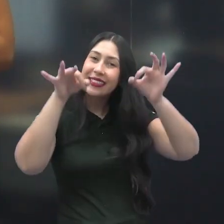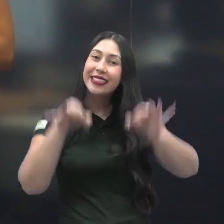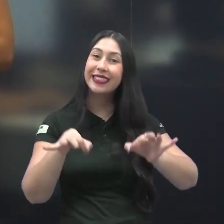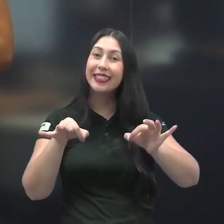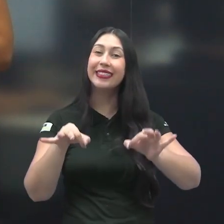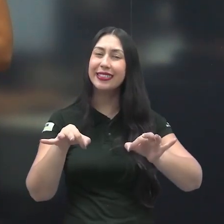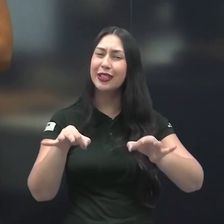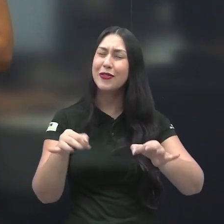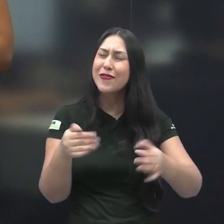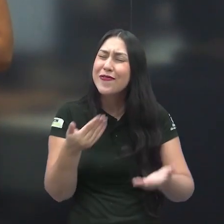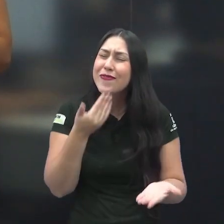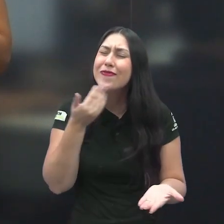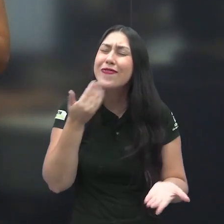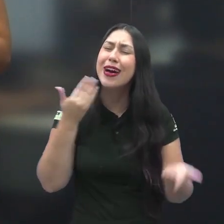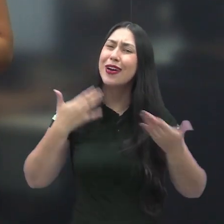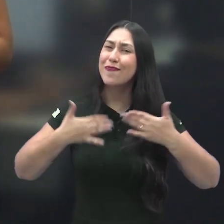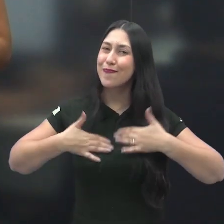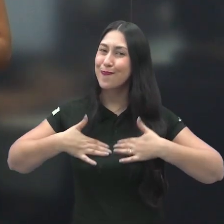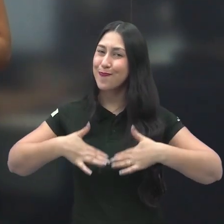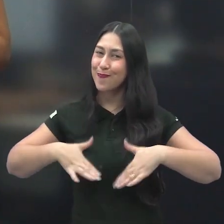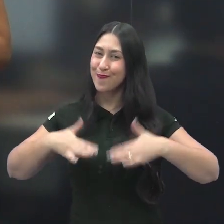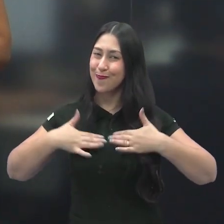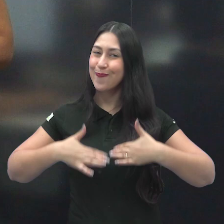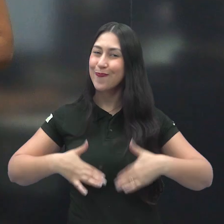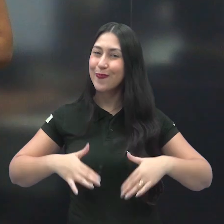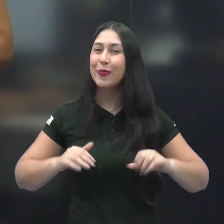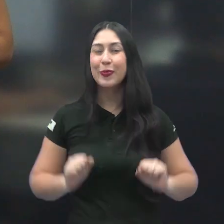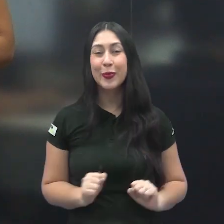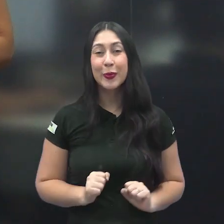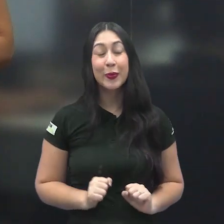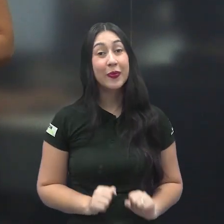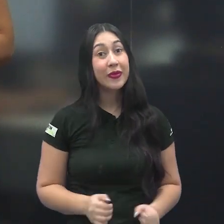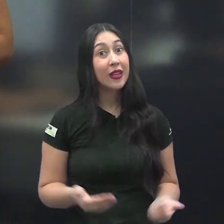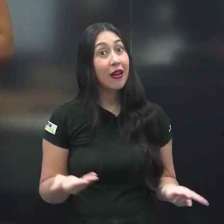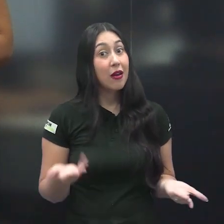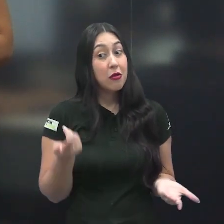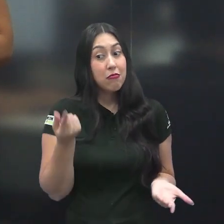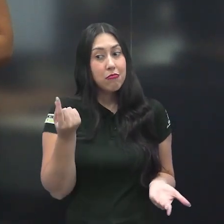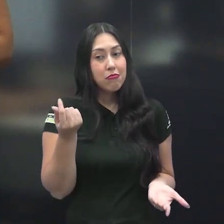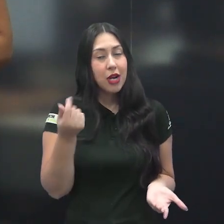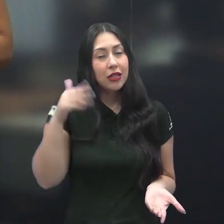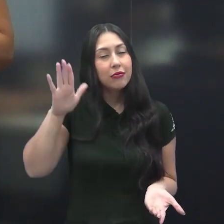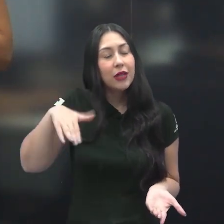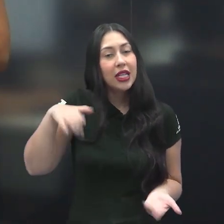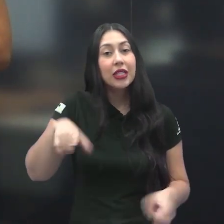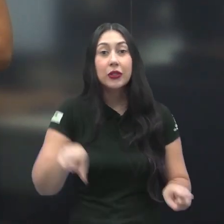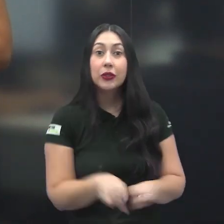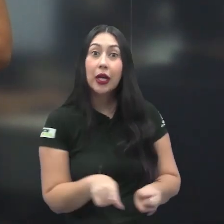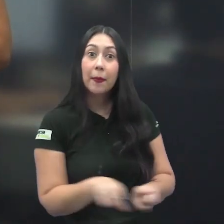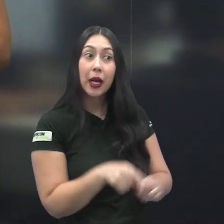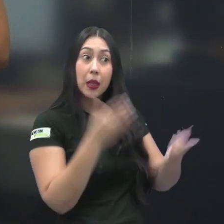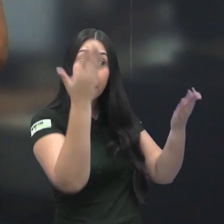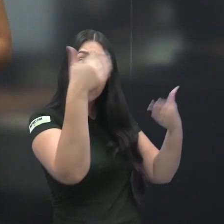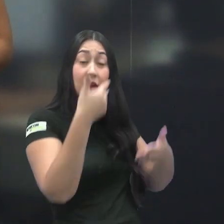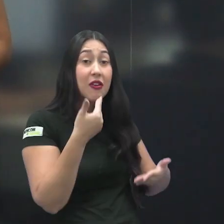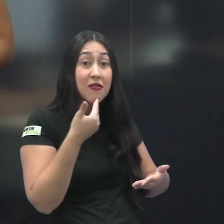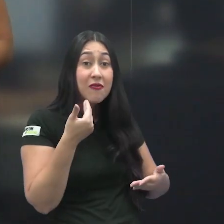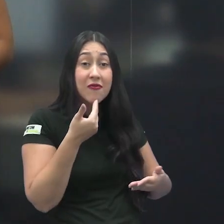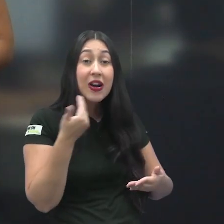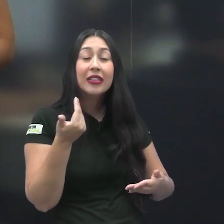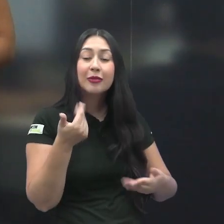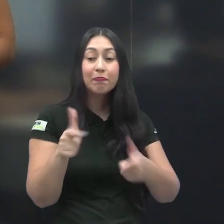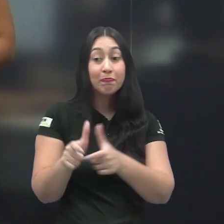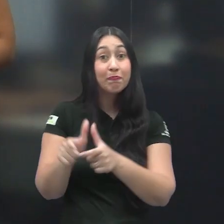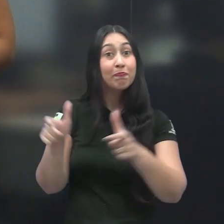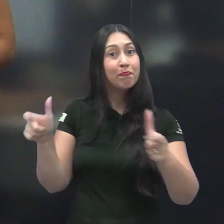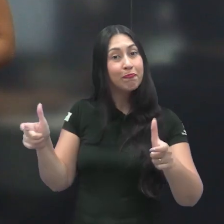hoje, com certeza teria sido mais tranquilo o processo de tirar a carta. Agora, com o preço mais acessível e o processo